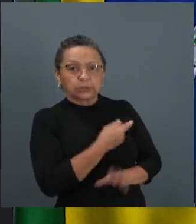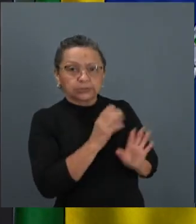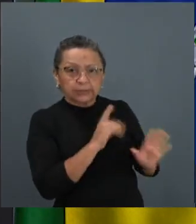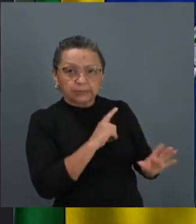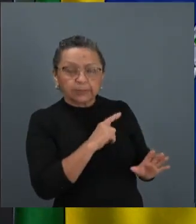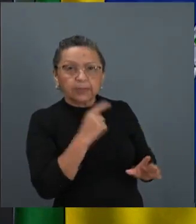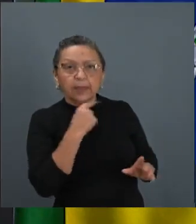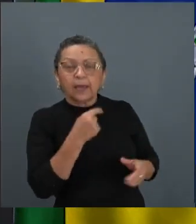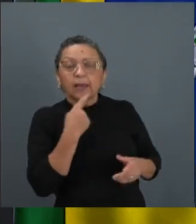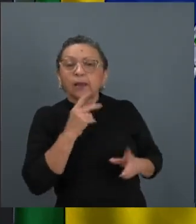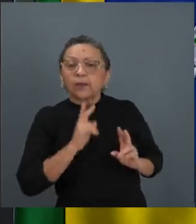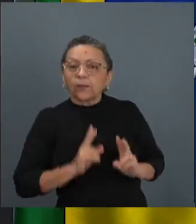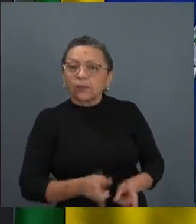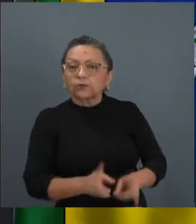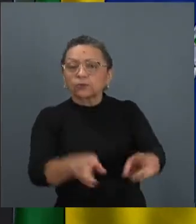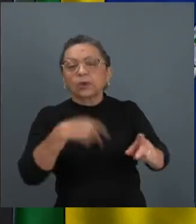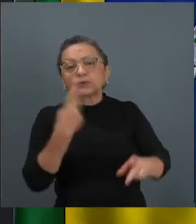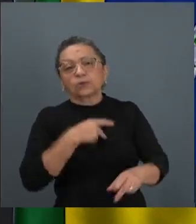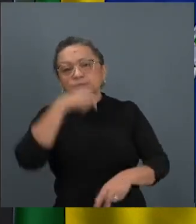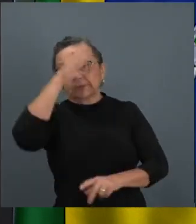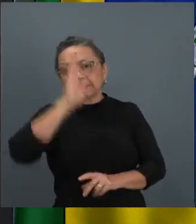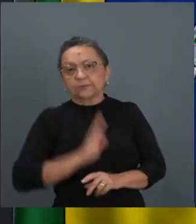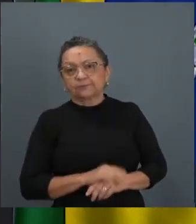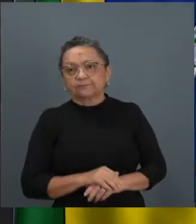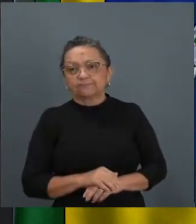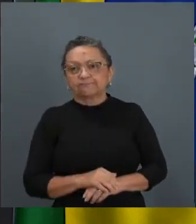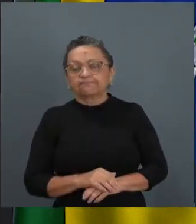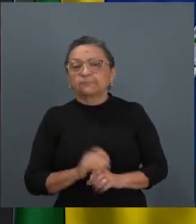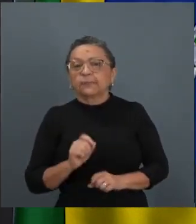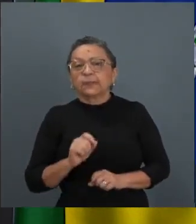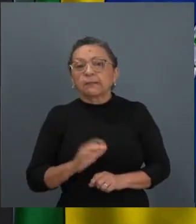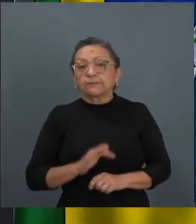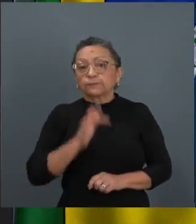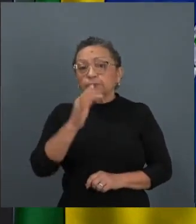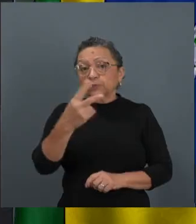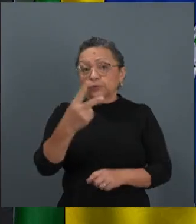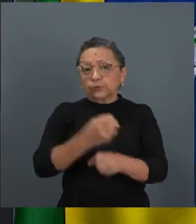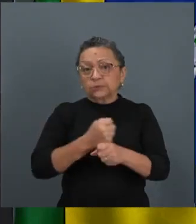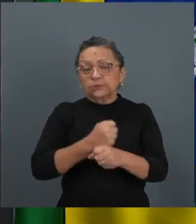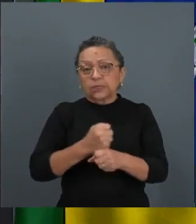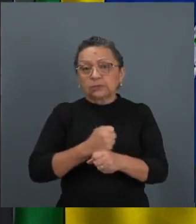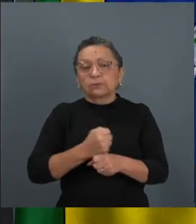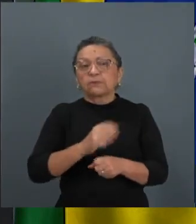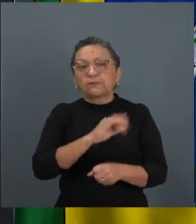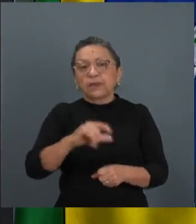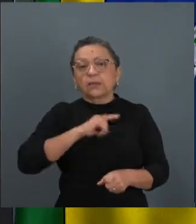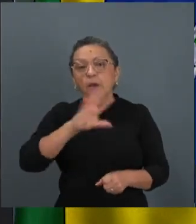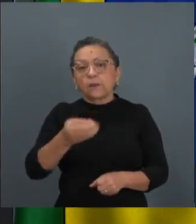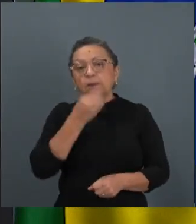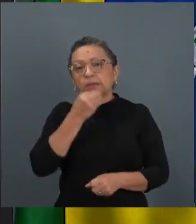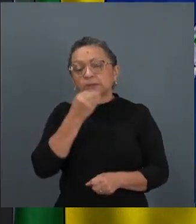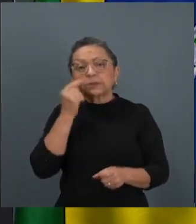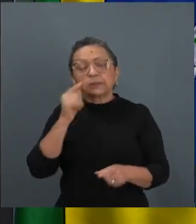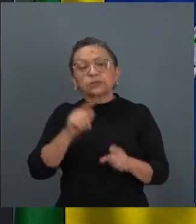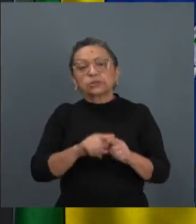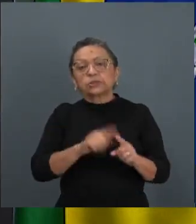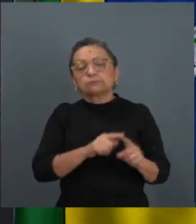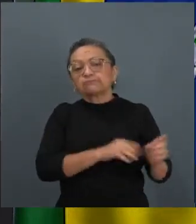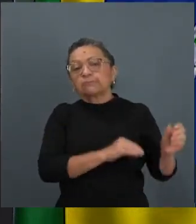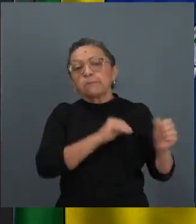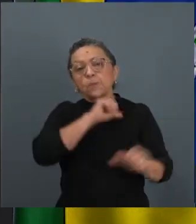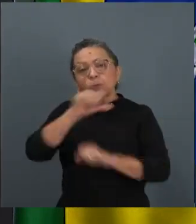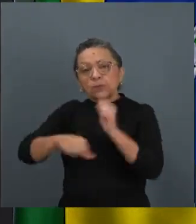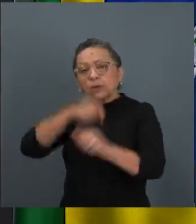a continuidade do nosso país. Daqui a 2 anos, nós teremos a oportunidade de passarmos a limpo o nosso